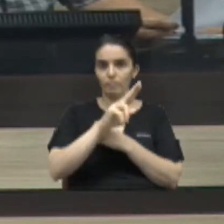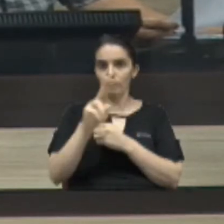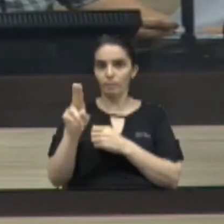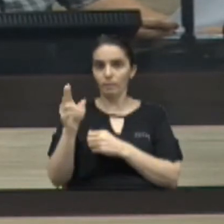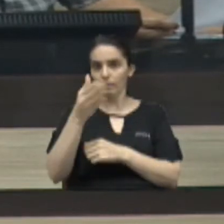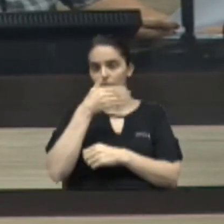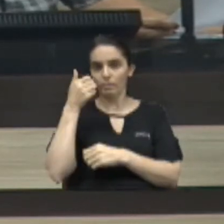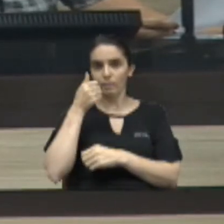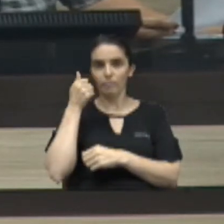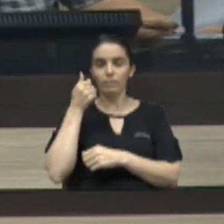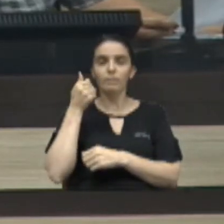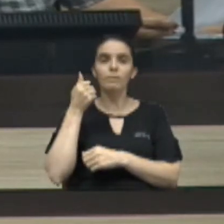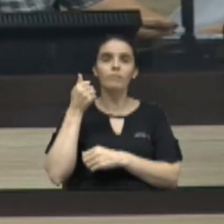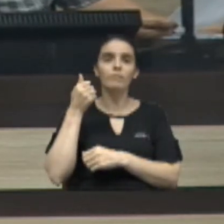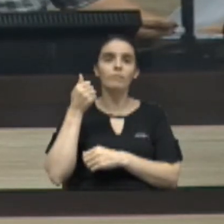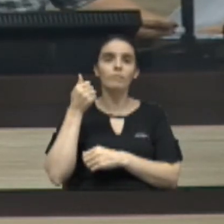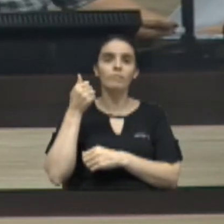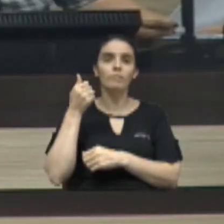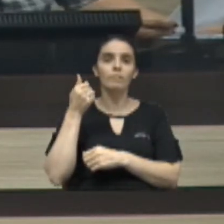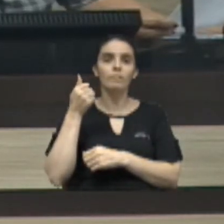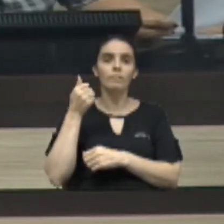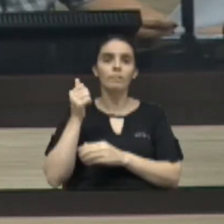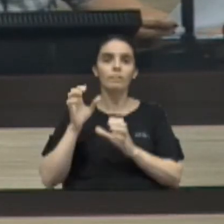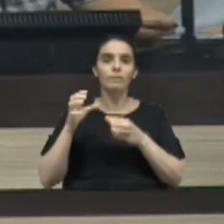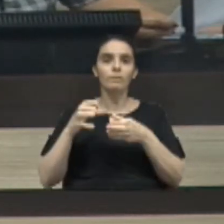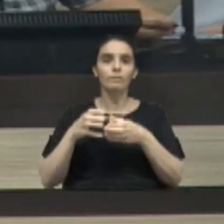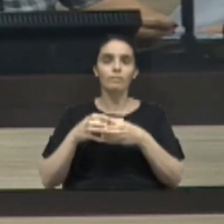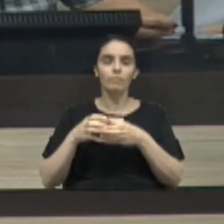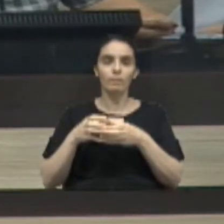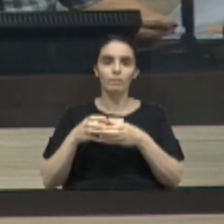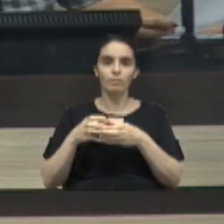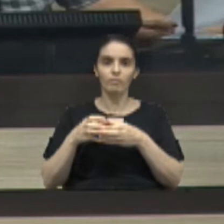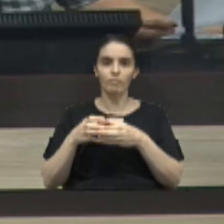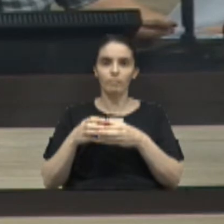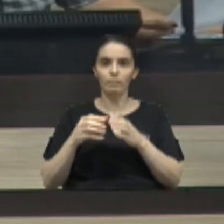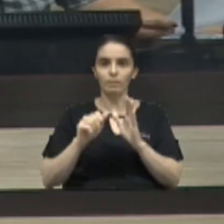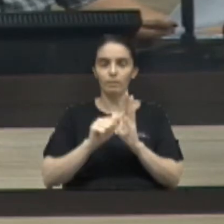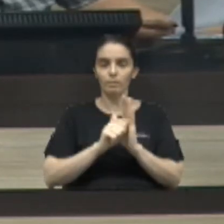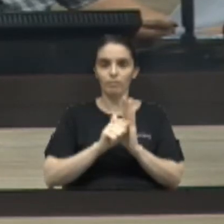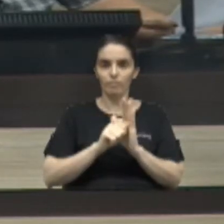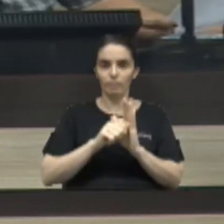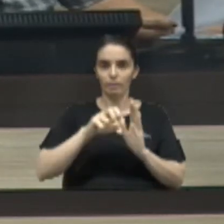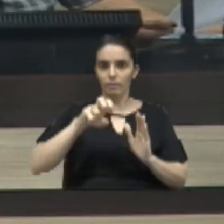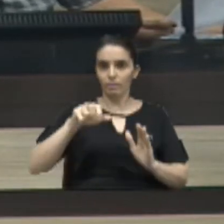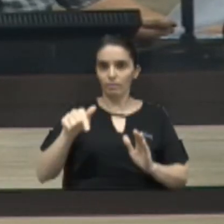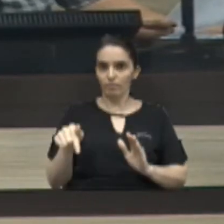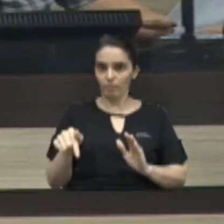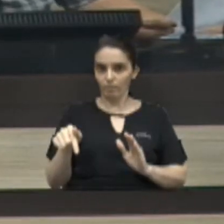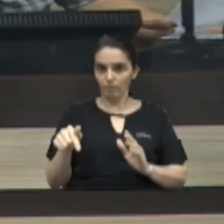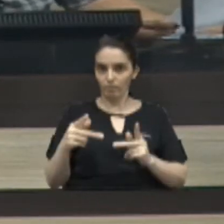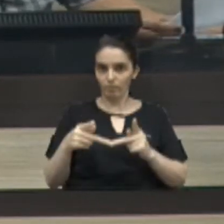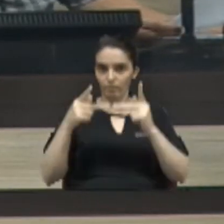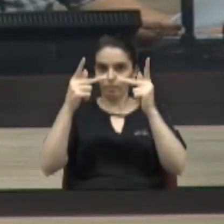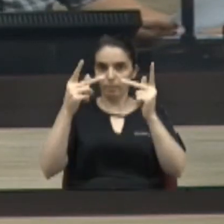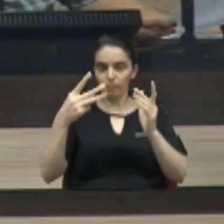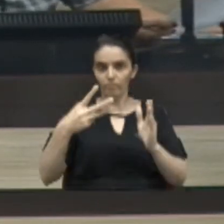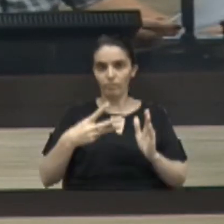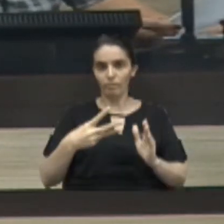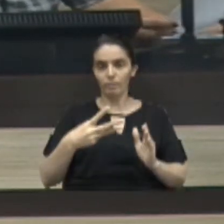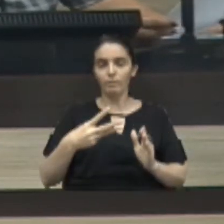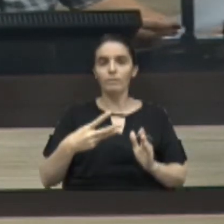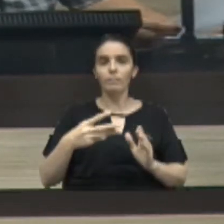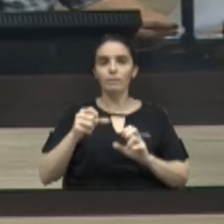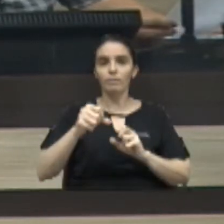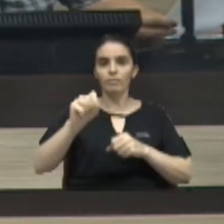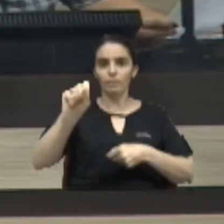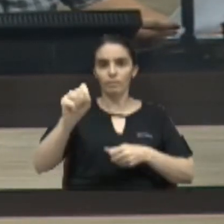melhor legitimam os anseios do bloco, com fulcro no artigo 57, parágrafo 3º desse diploma